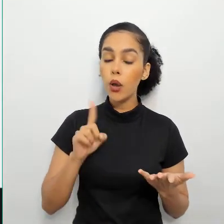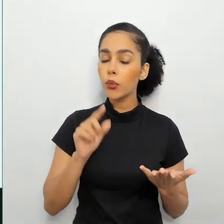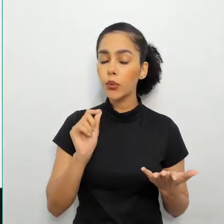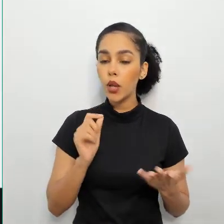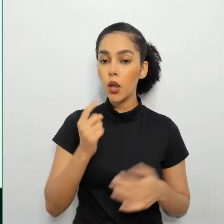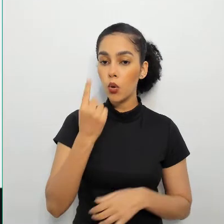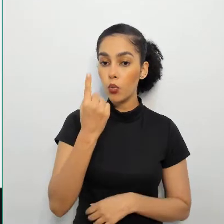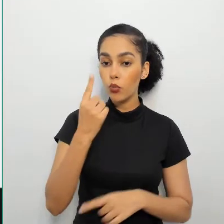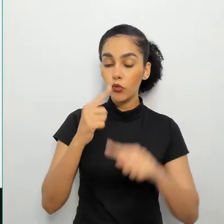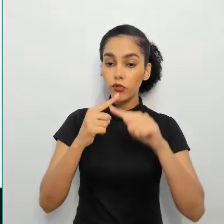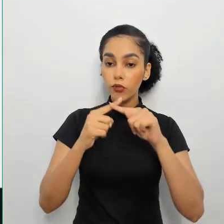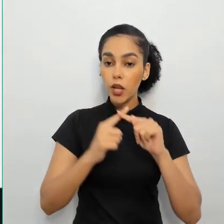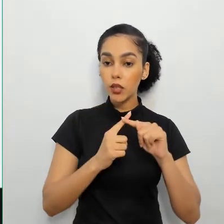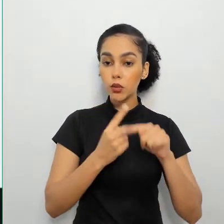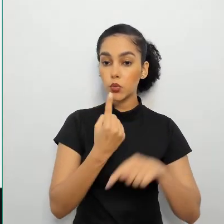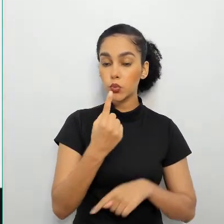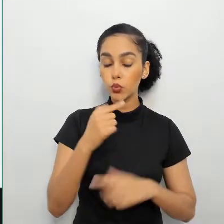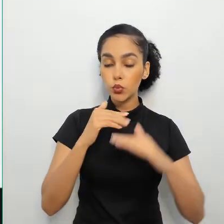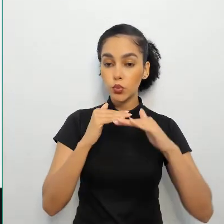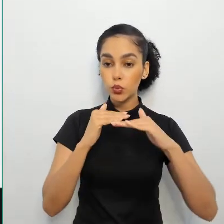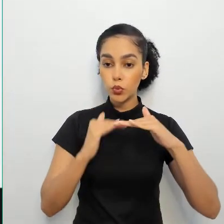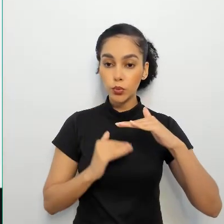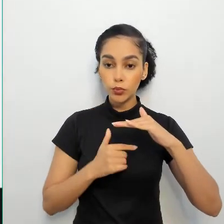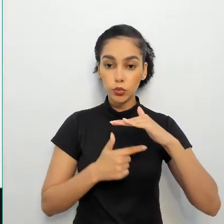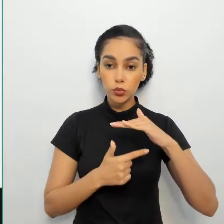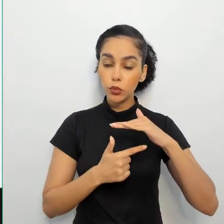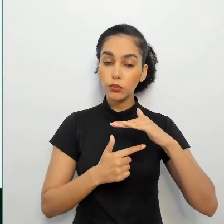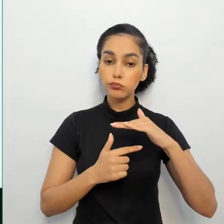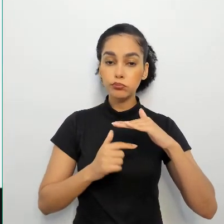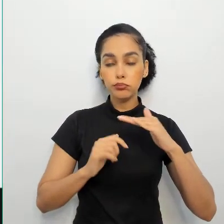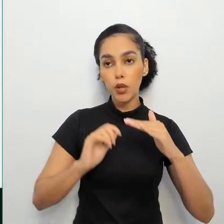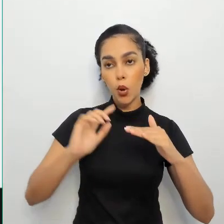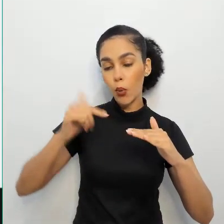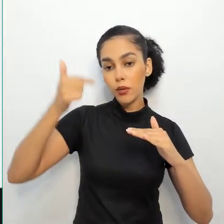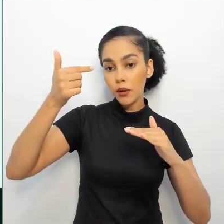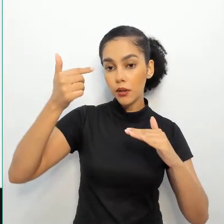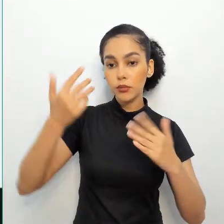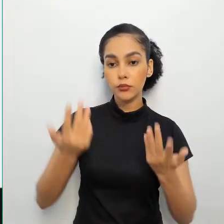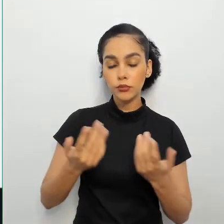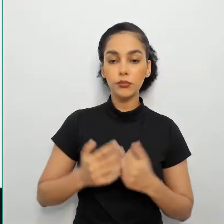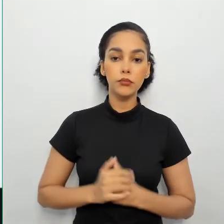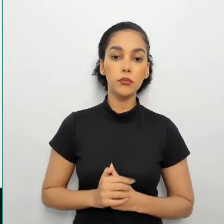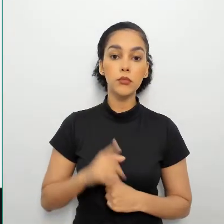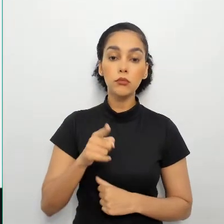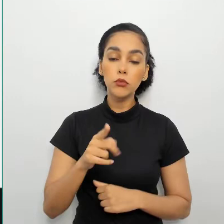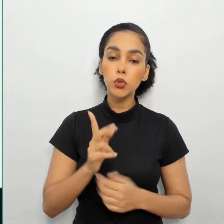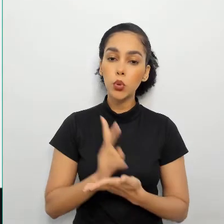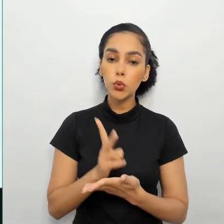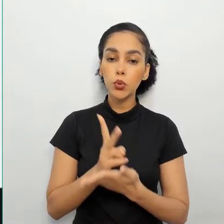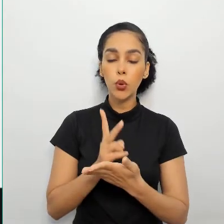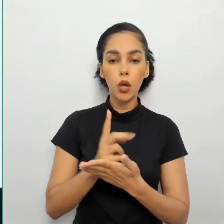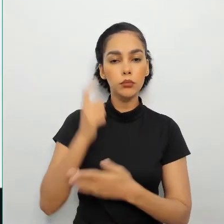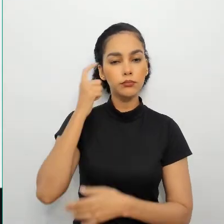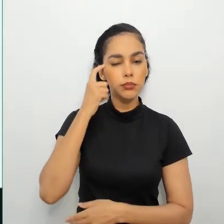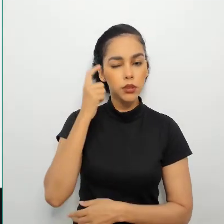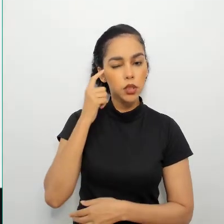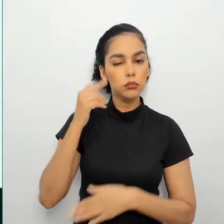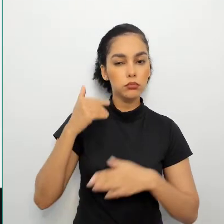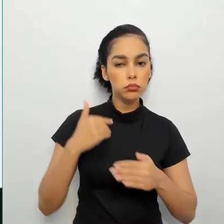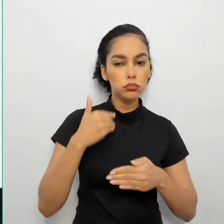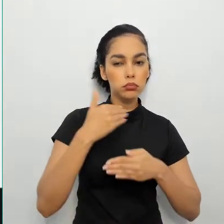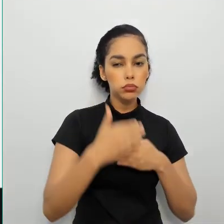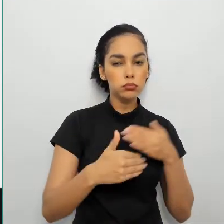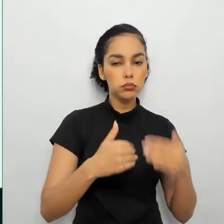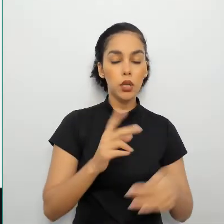Ou seja, isso aqui vai dar 1 vezes 1 sobre 2 ao quadrado. E aí você vai continuando o raciocínio